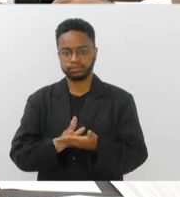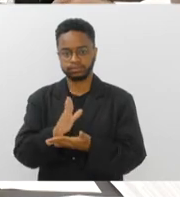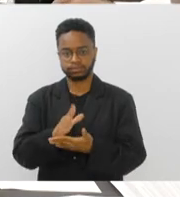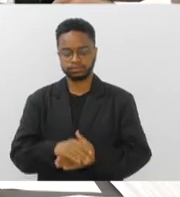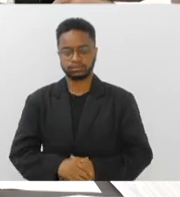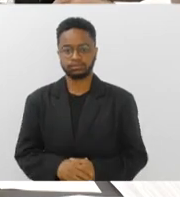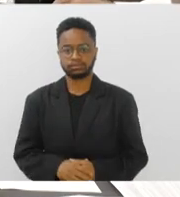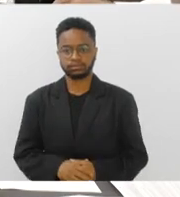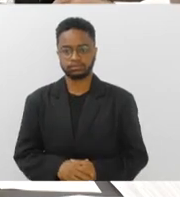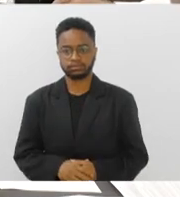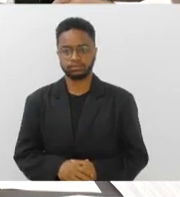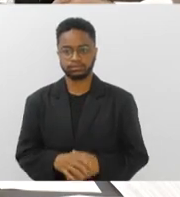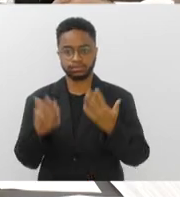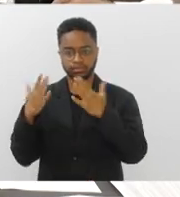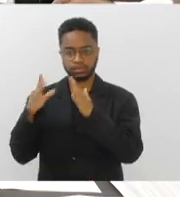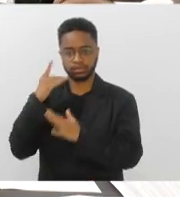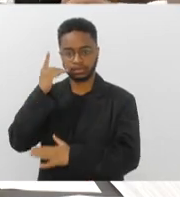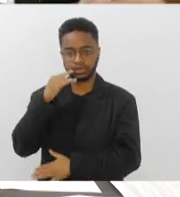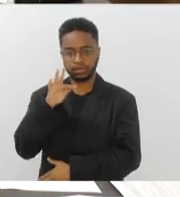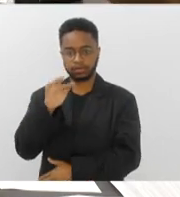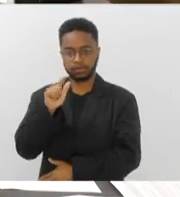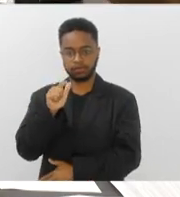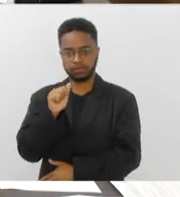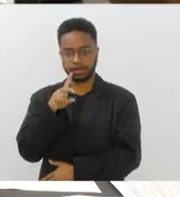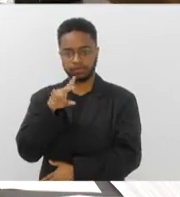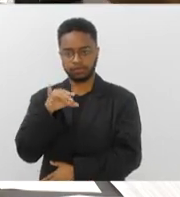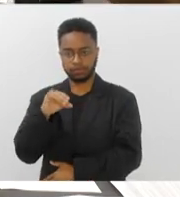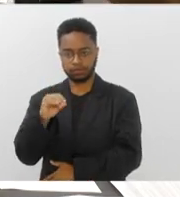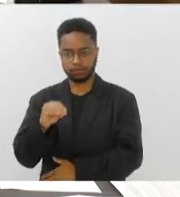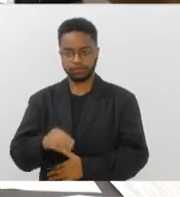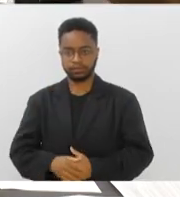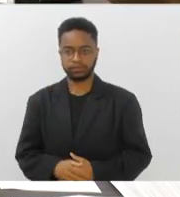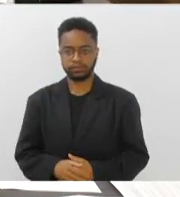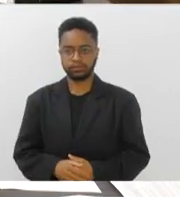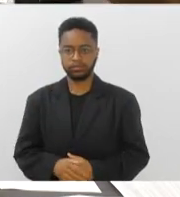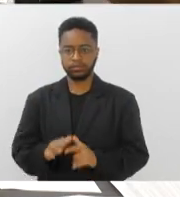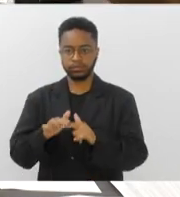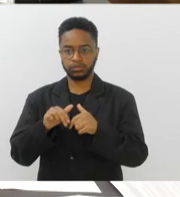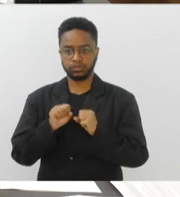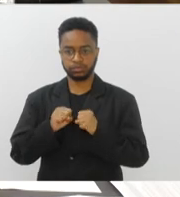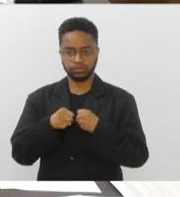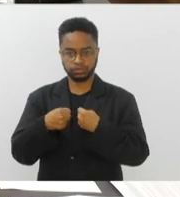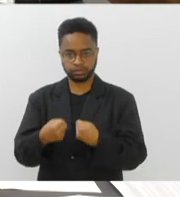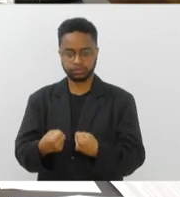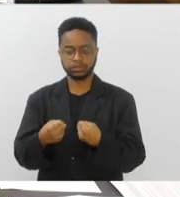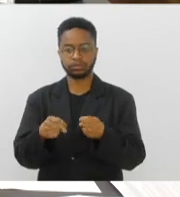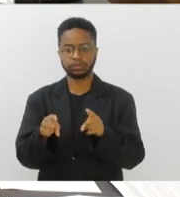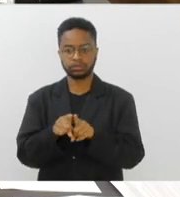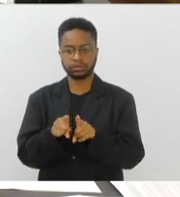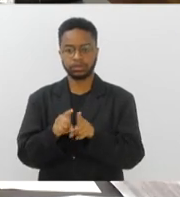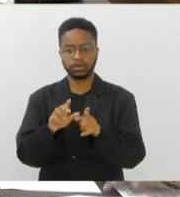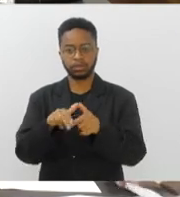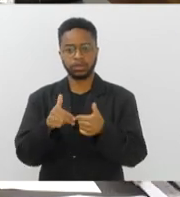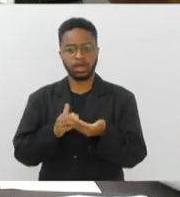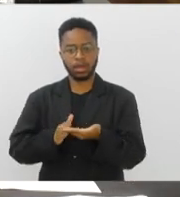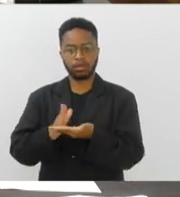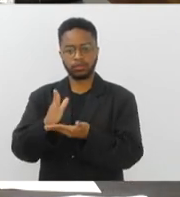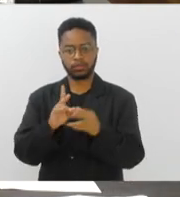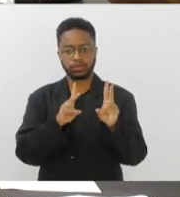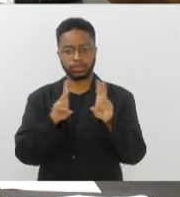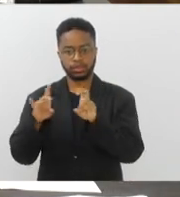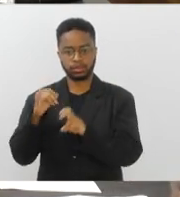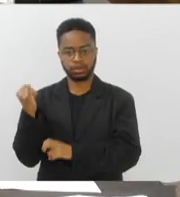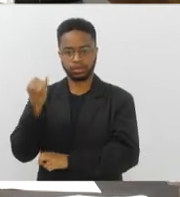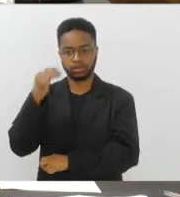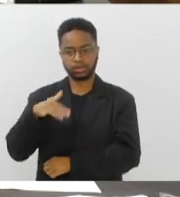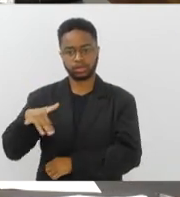Aprovado. Parabenizar o deputado Flávio Serafini pelo empenho e pela aprovação de uma matéria relevante aí para a